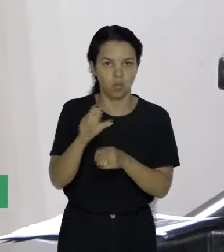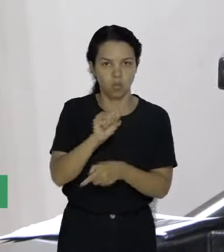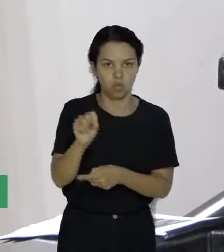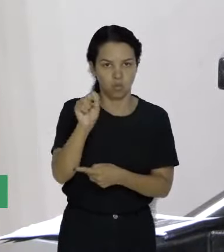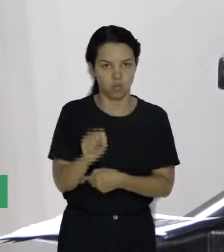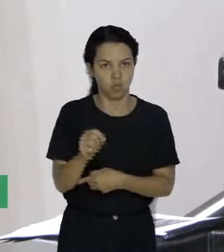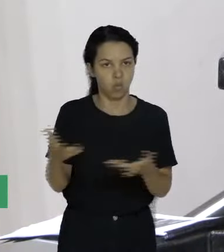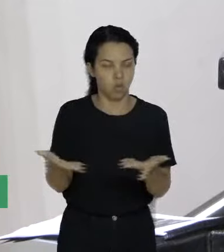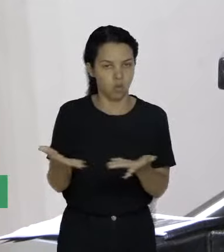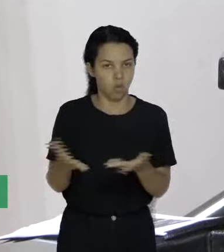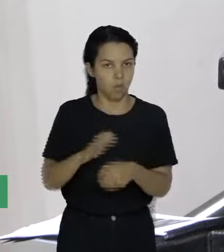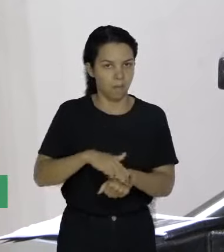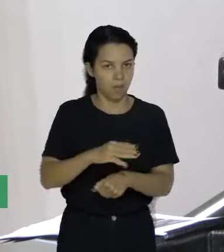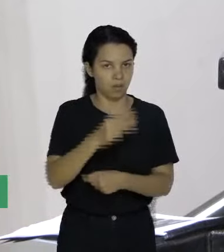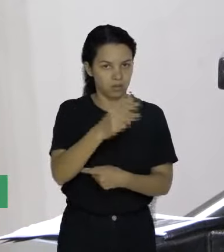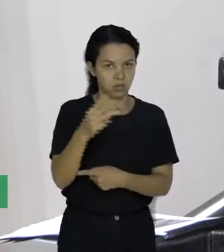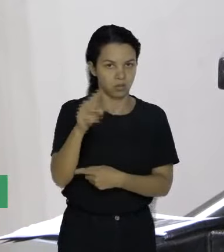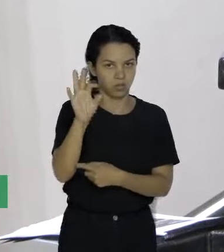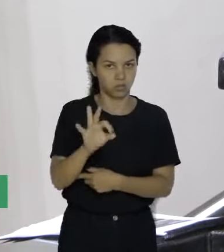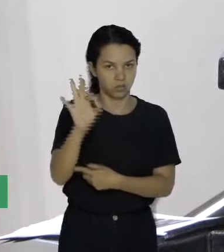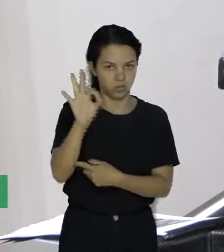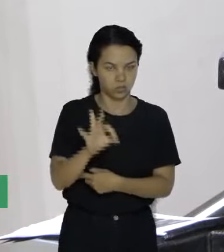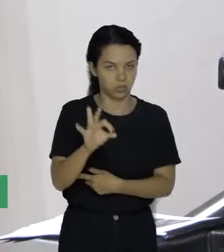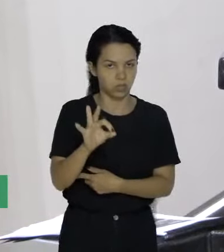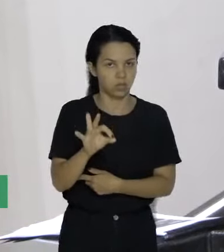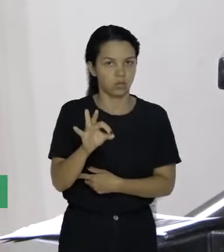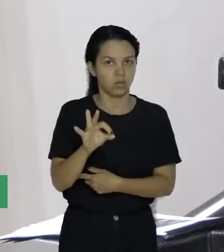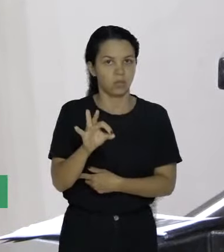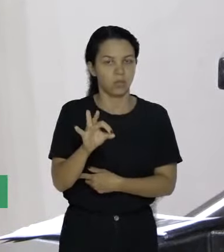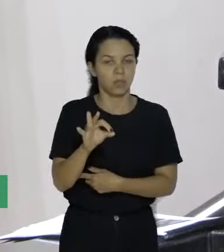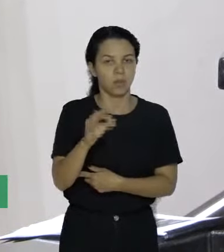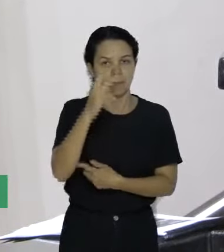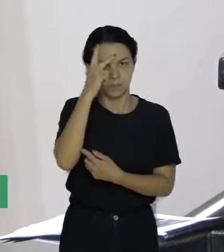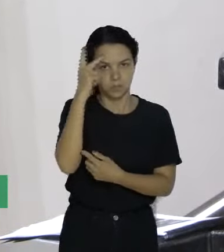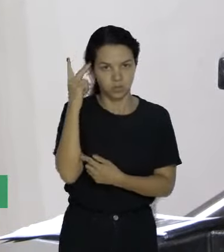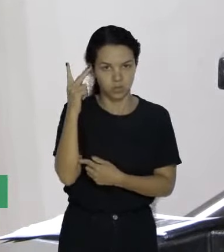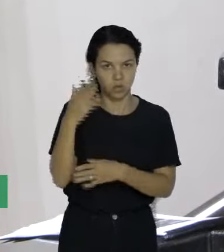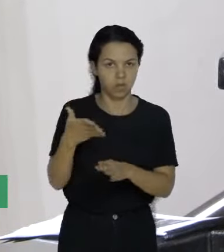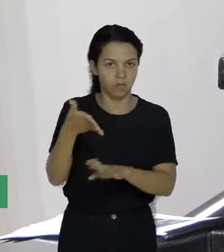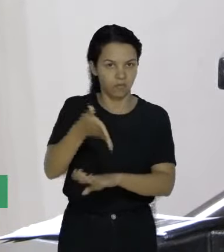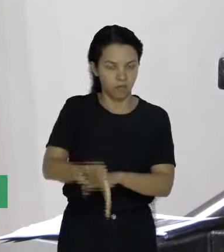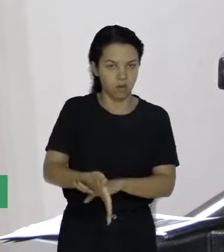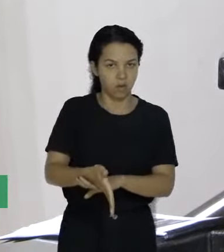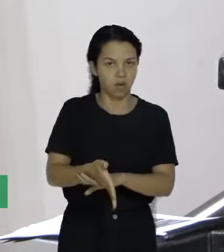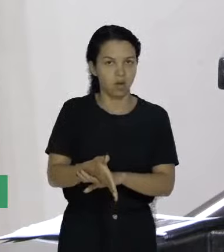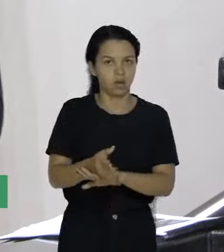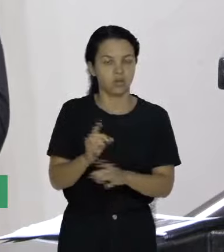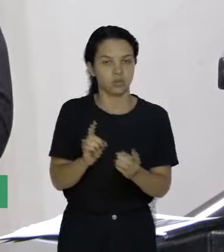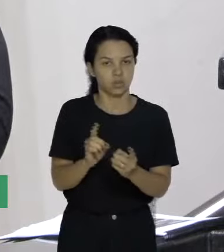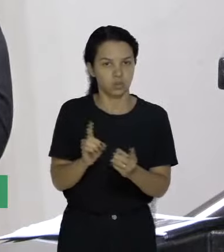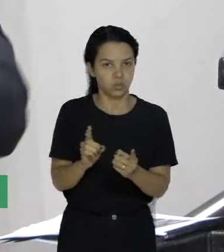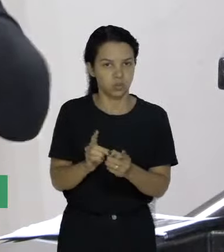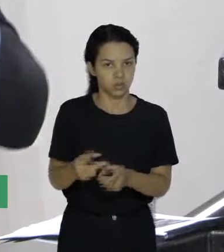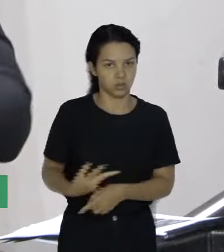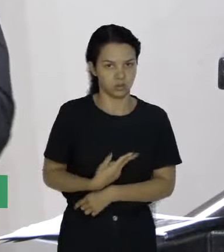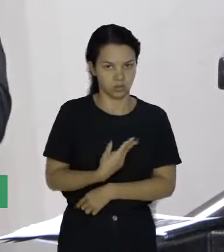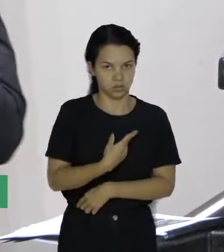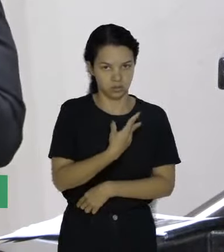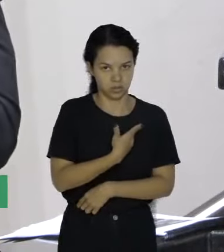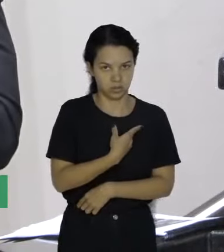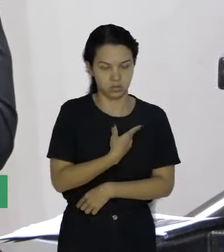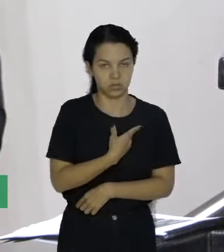dos pacientes do SUS deixam de comparecer as consultas exames e cirurgias nós